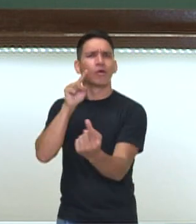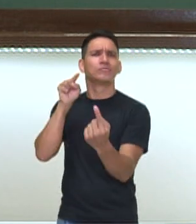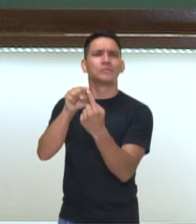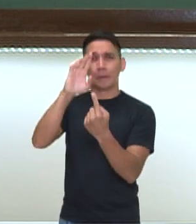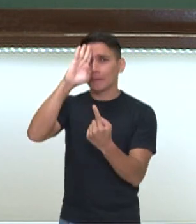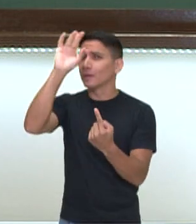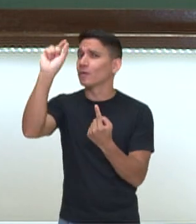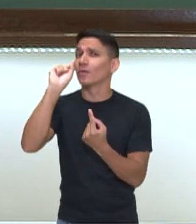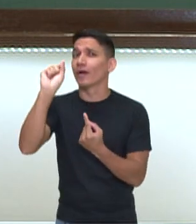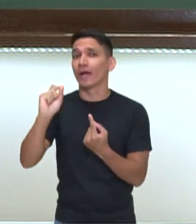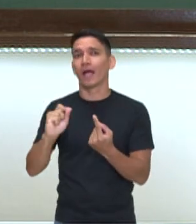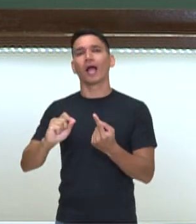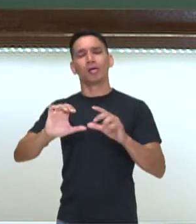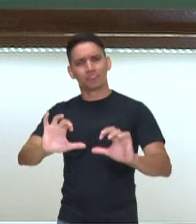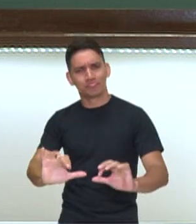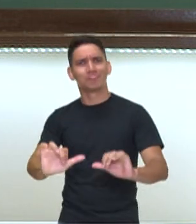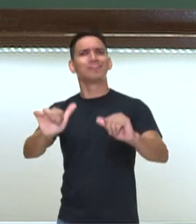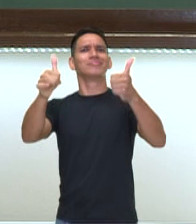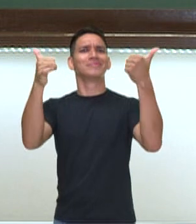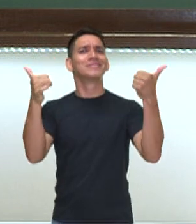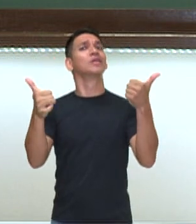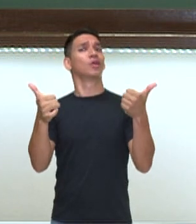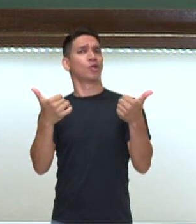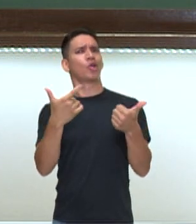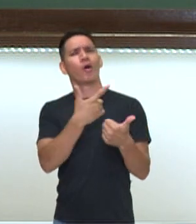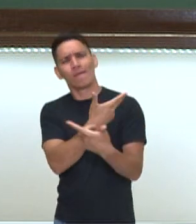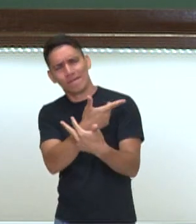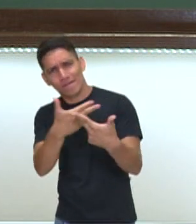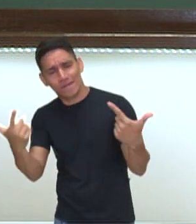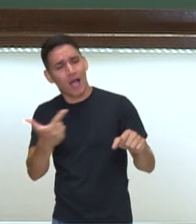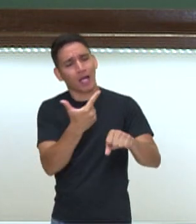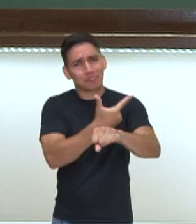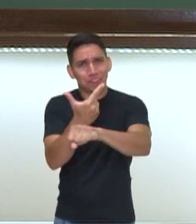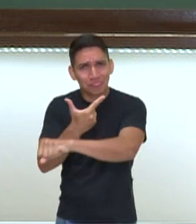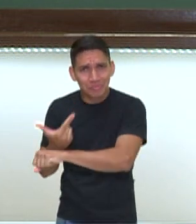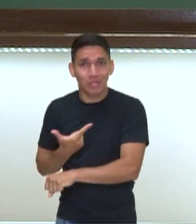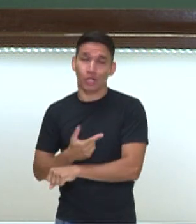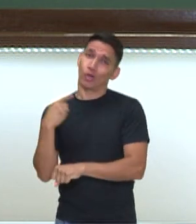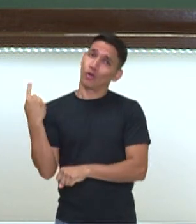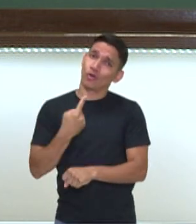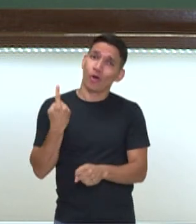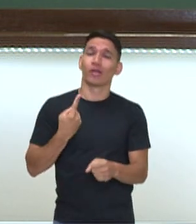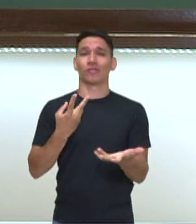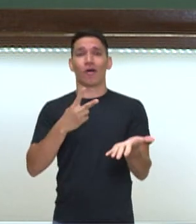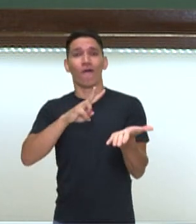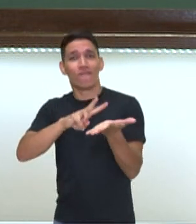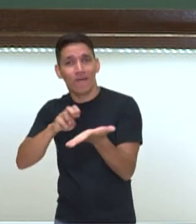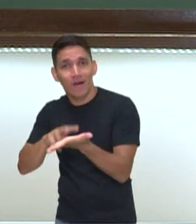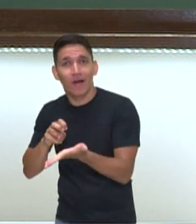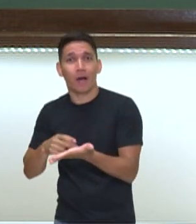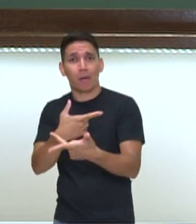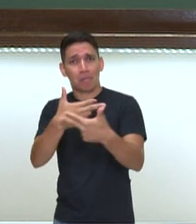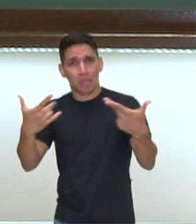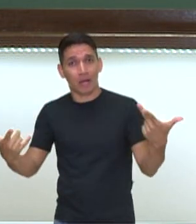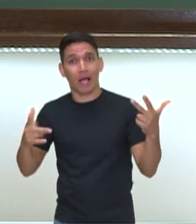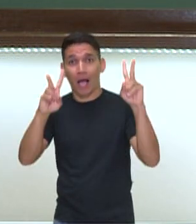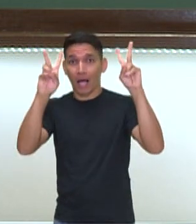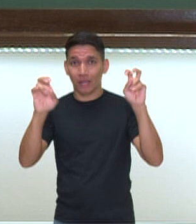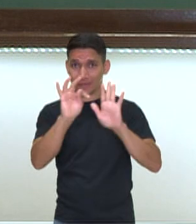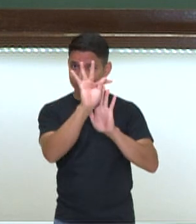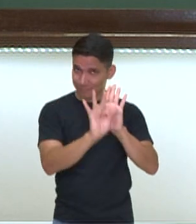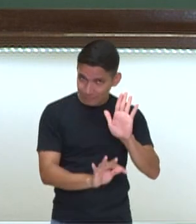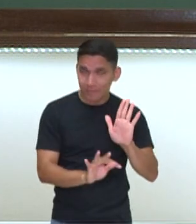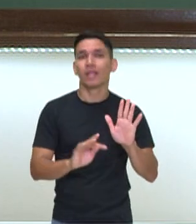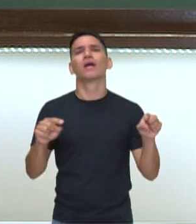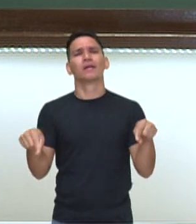é aprimorar, como sempre, o nosso meio léxico, o nosso vocabulário através dos textos e nós vamos falar sobre os verbos modais